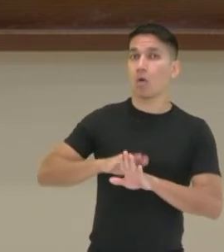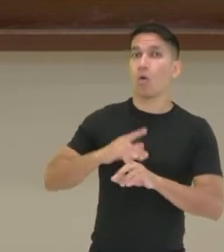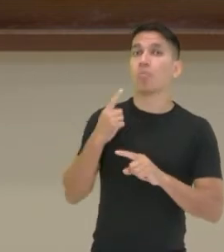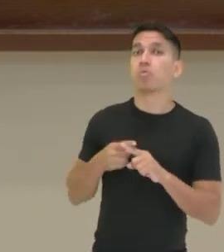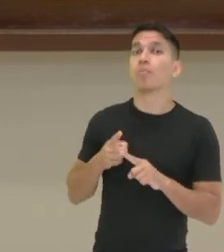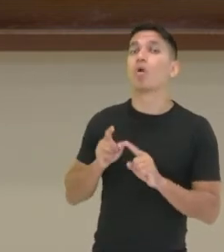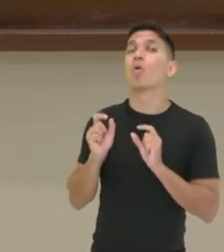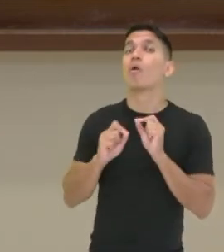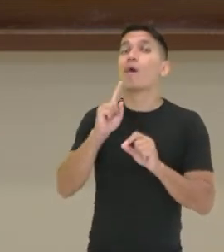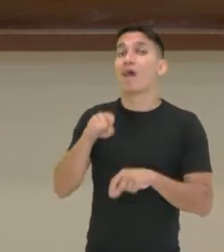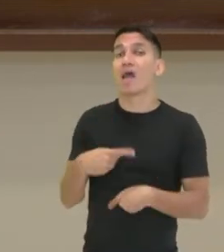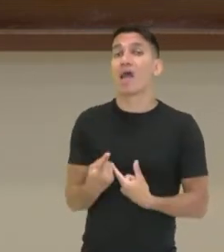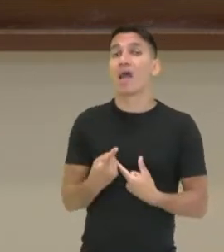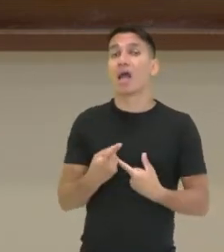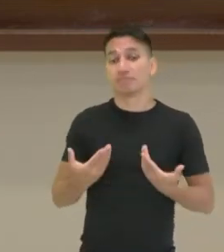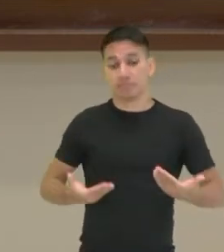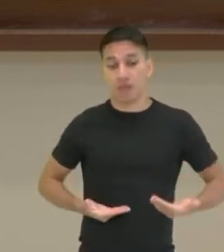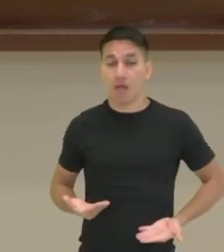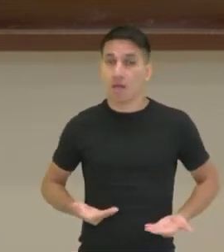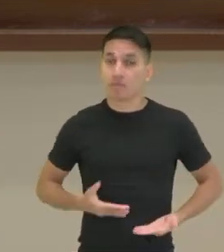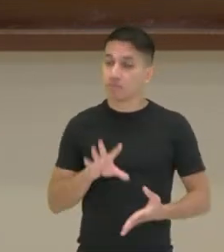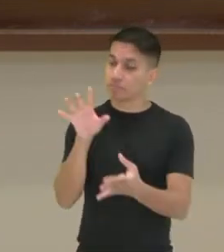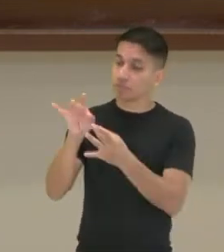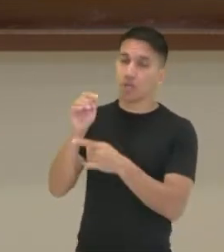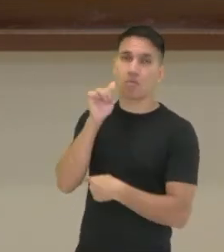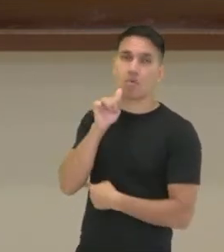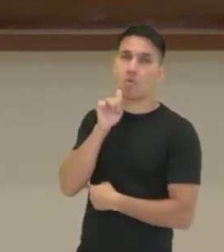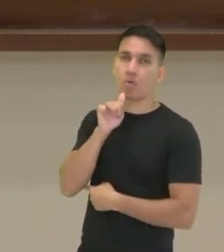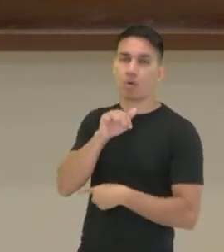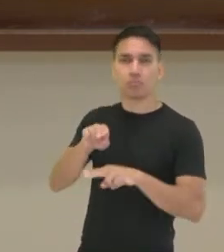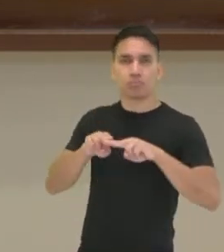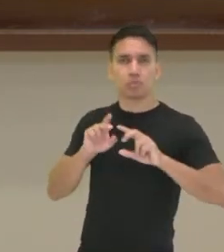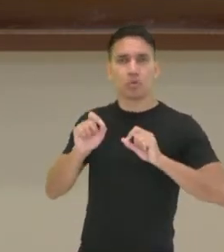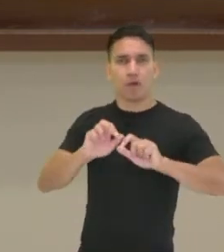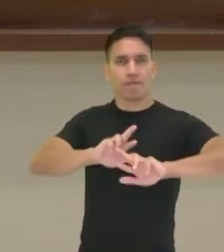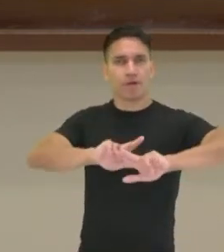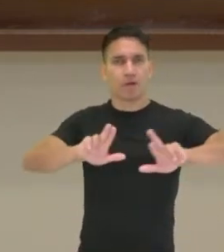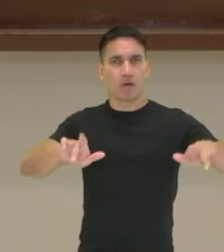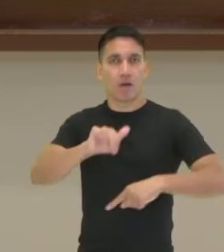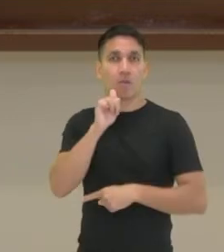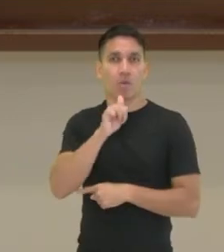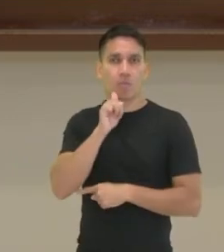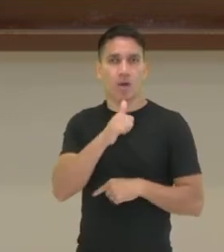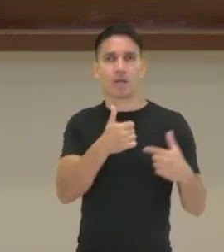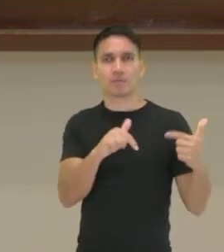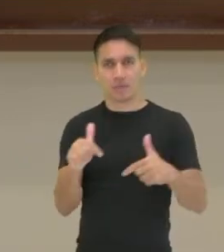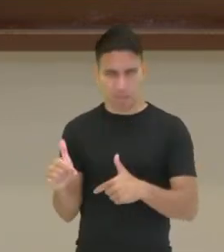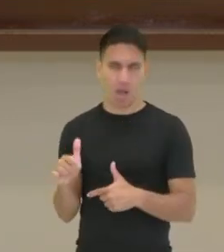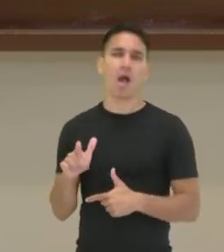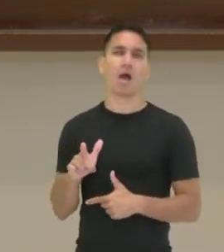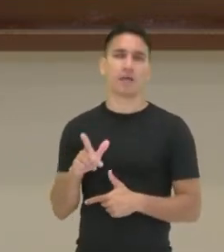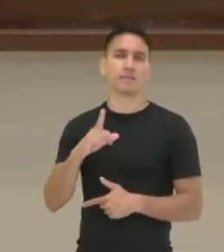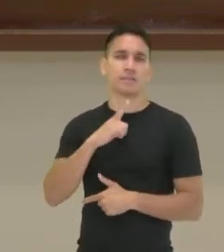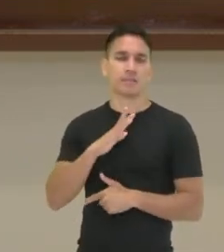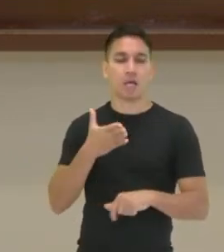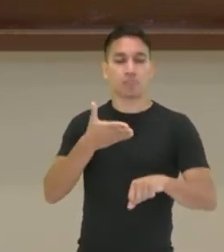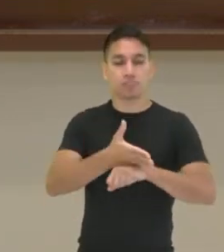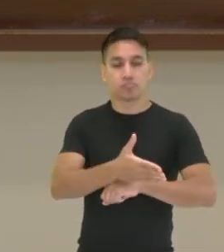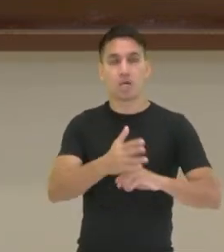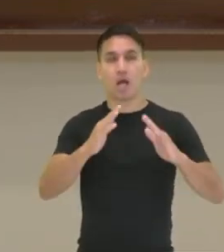um serviço para a mulher. Então, muitas mulheres que trabalham desculpe, no serviço